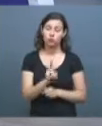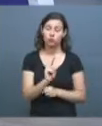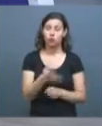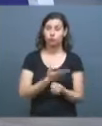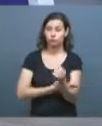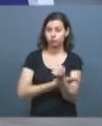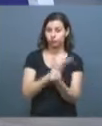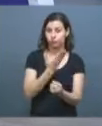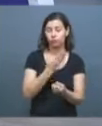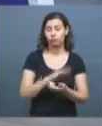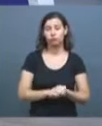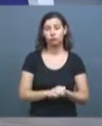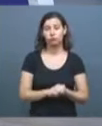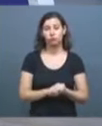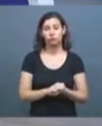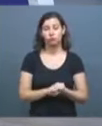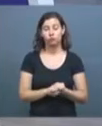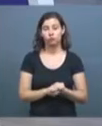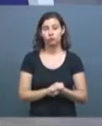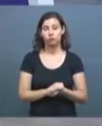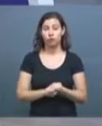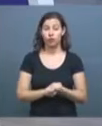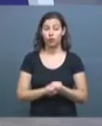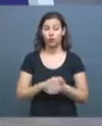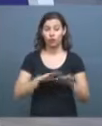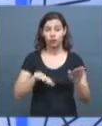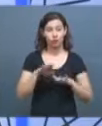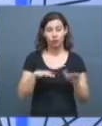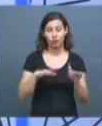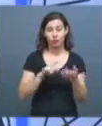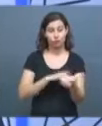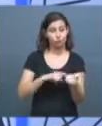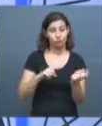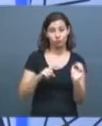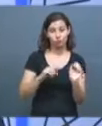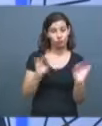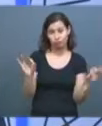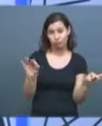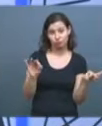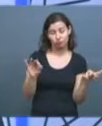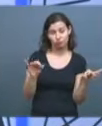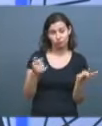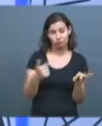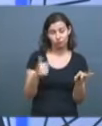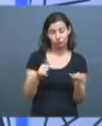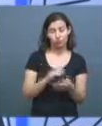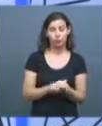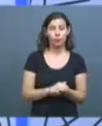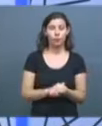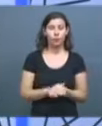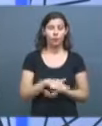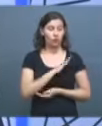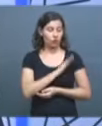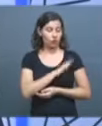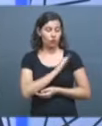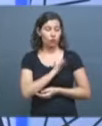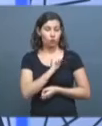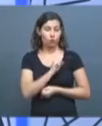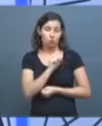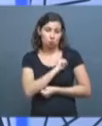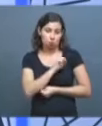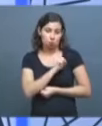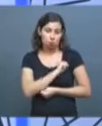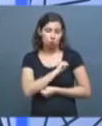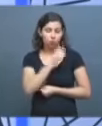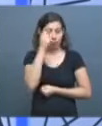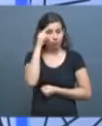a despeito da retirada do estresse. No coração, nós temos, podemos levar infartos, derrames cerebrais,